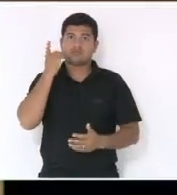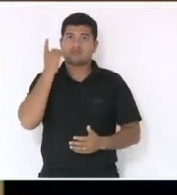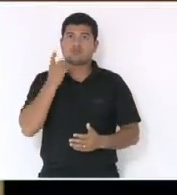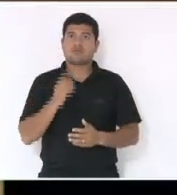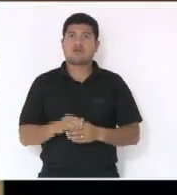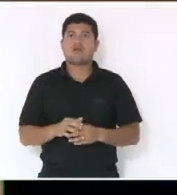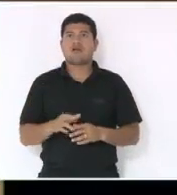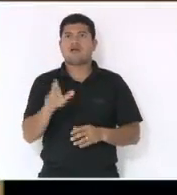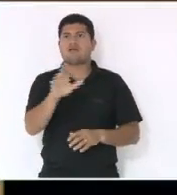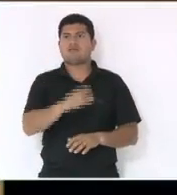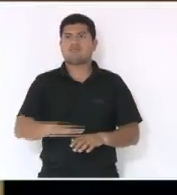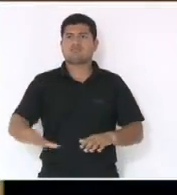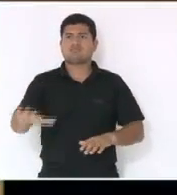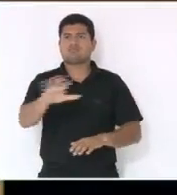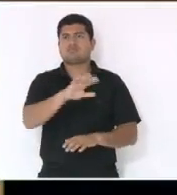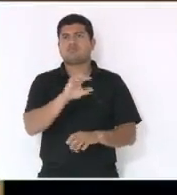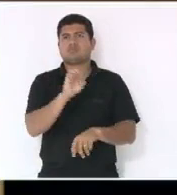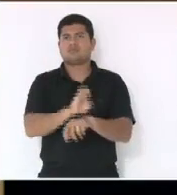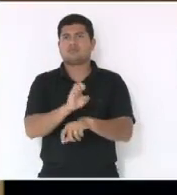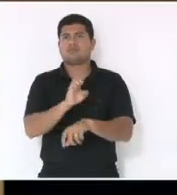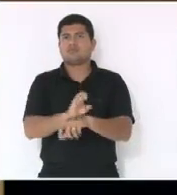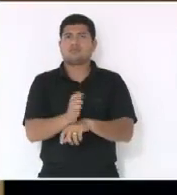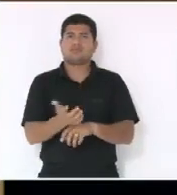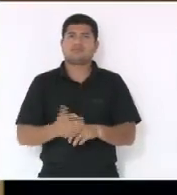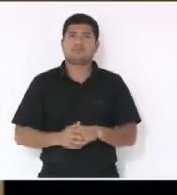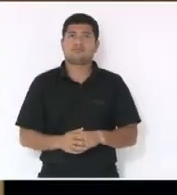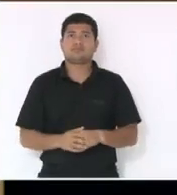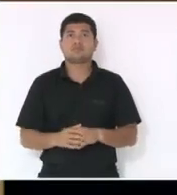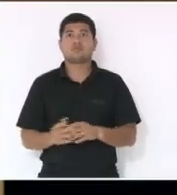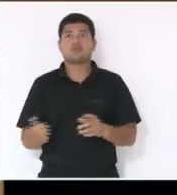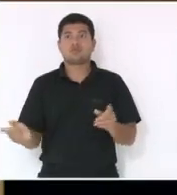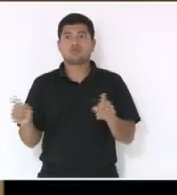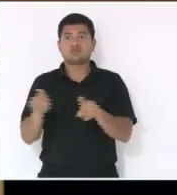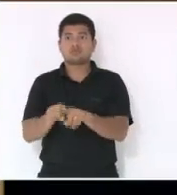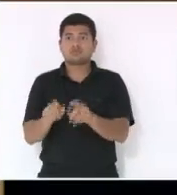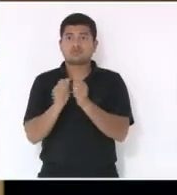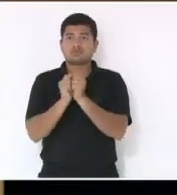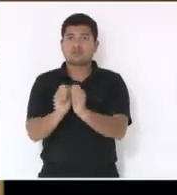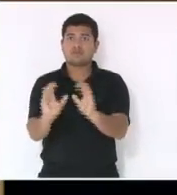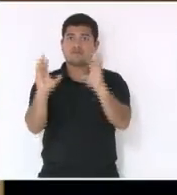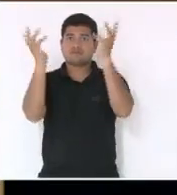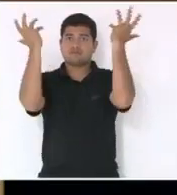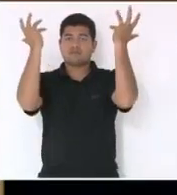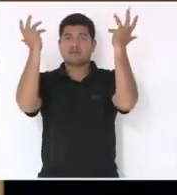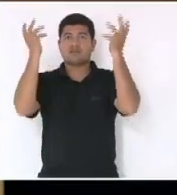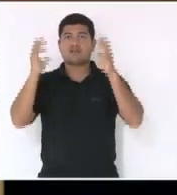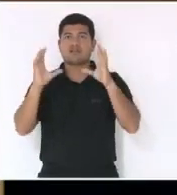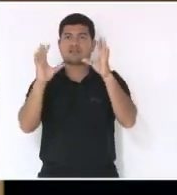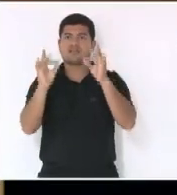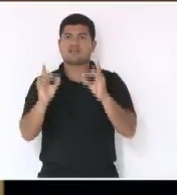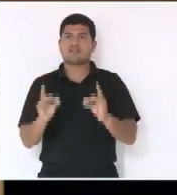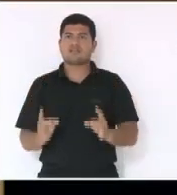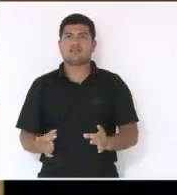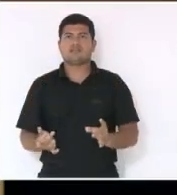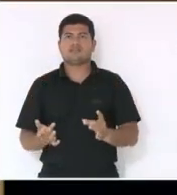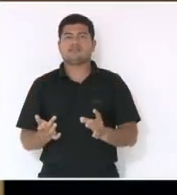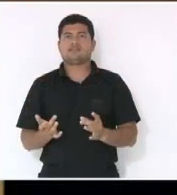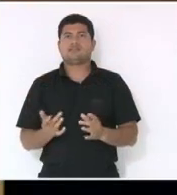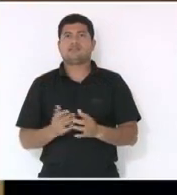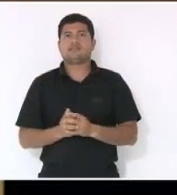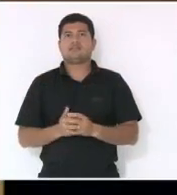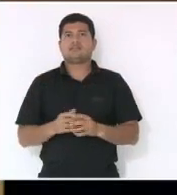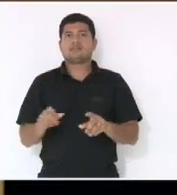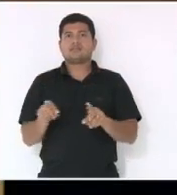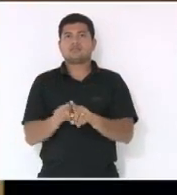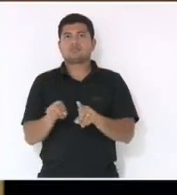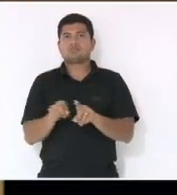Estado, que estejam conosco nessa festa, que é uma festa característica, essa festa que é a maior festa cultural e gastronômica do sul